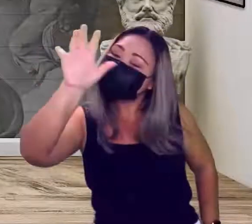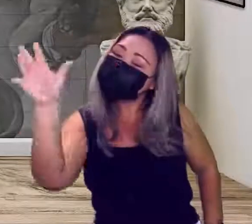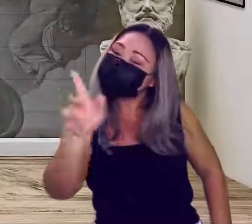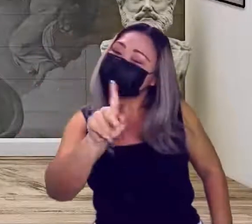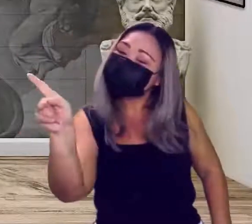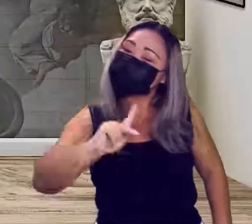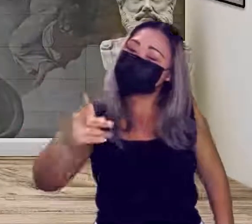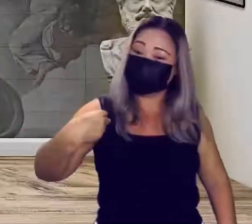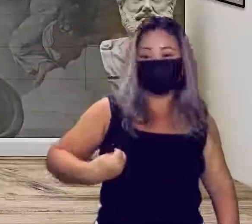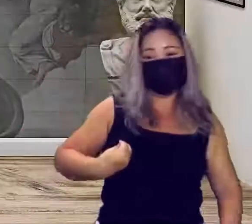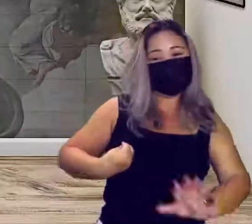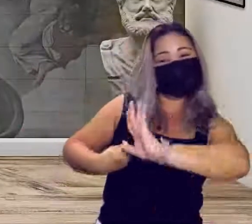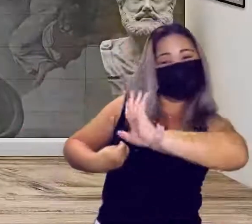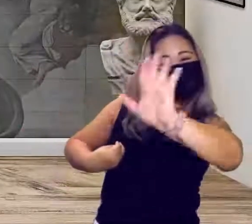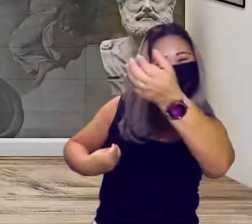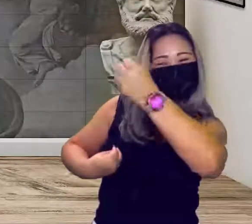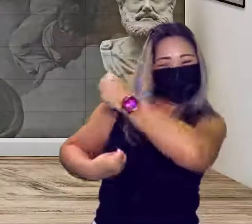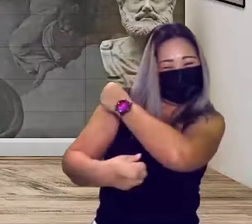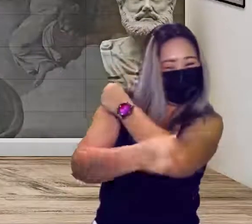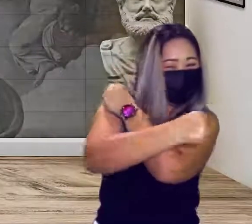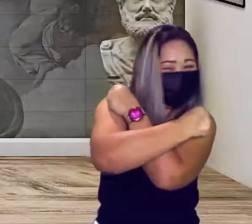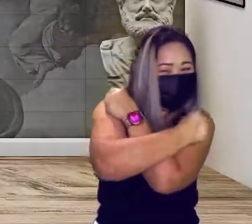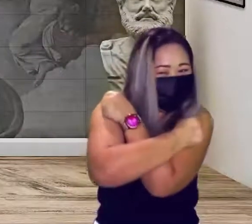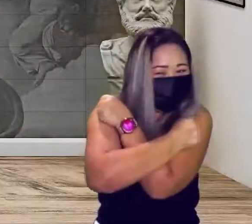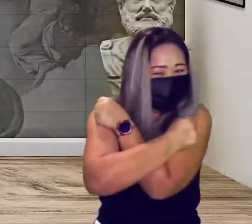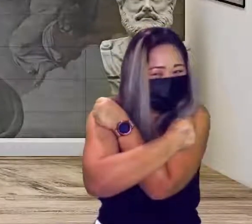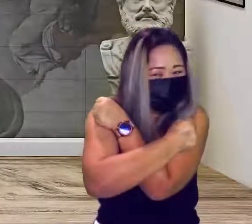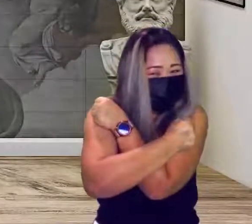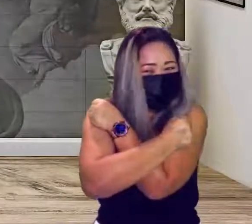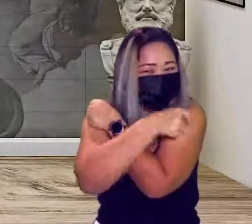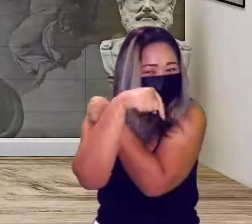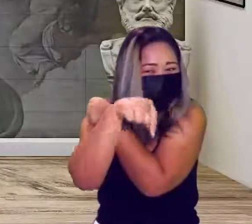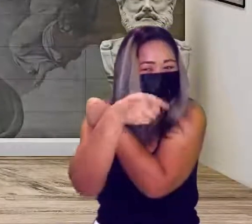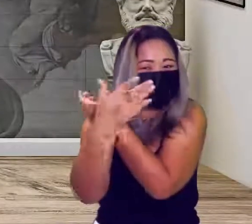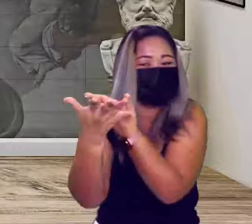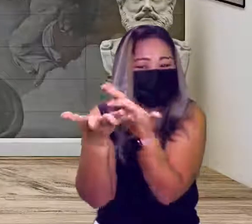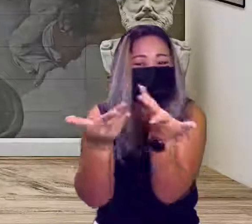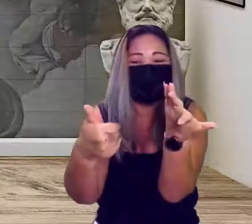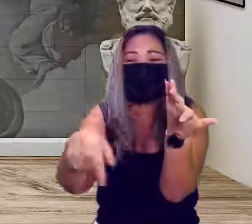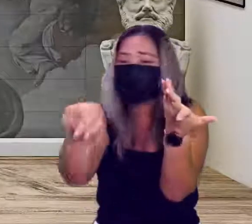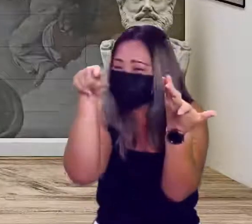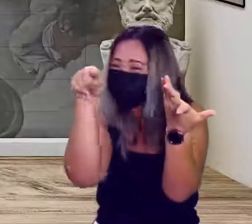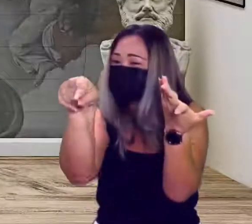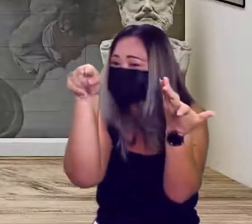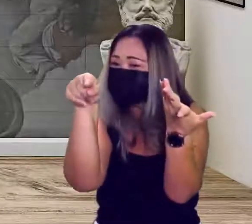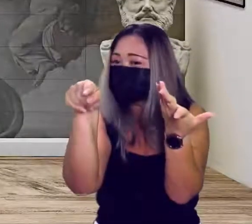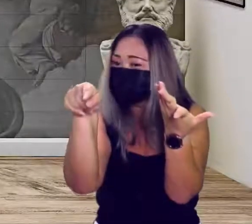professores presenciais. Um grande abraço para vocês nesse momento. Vocês que são